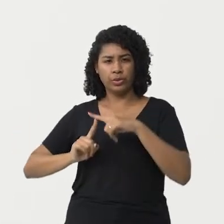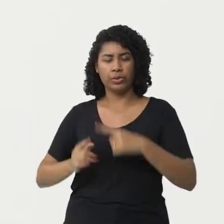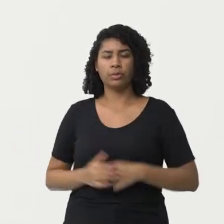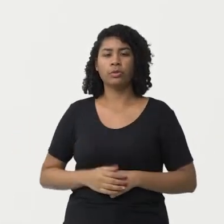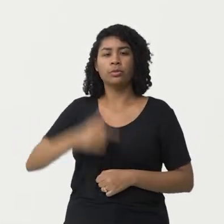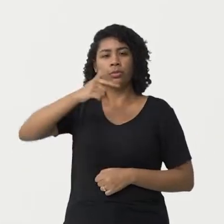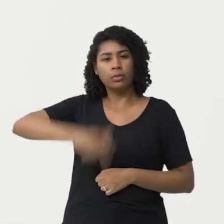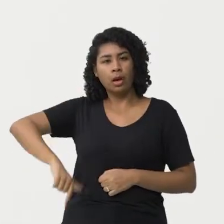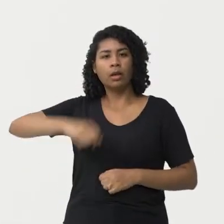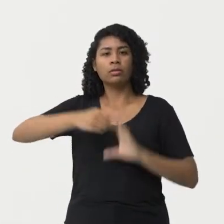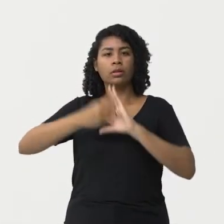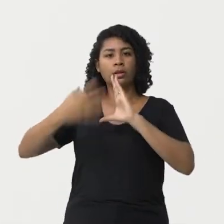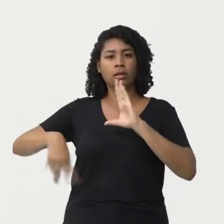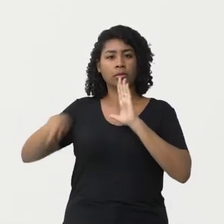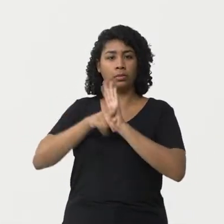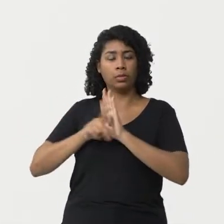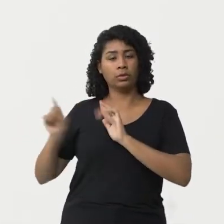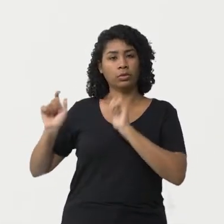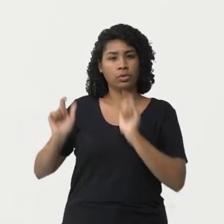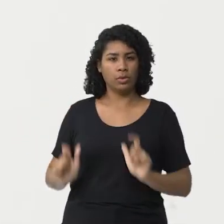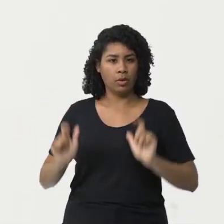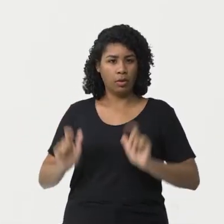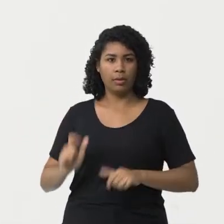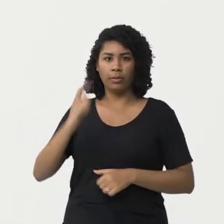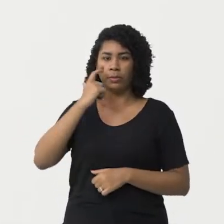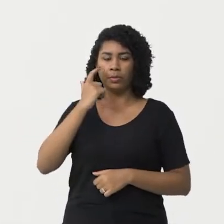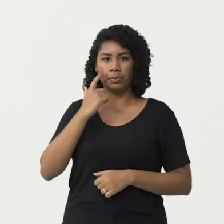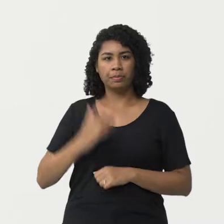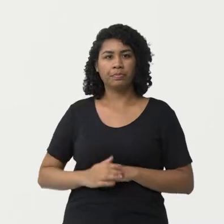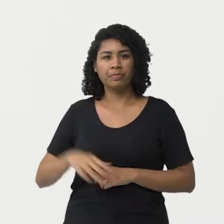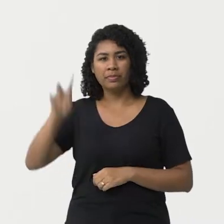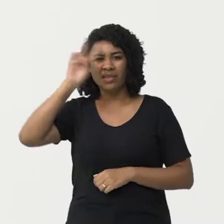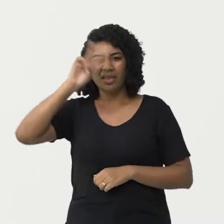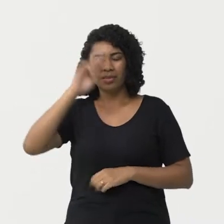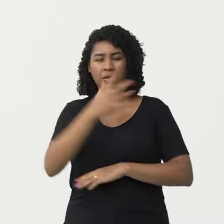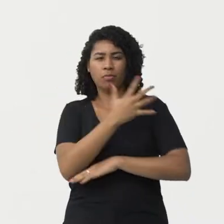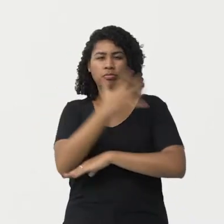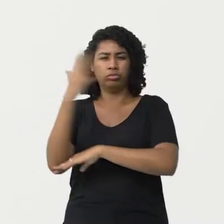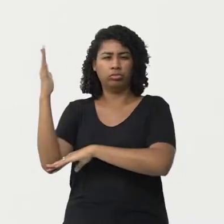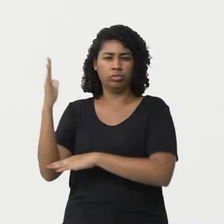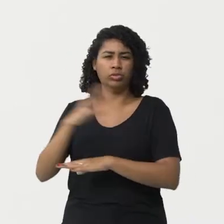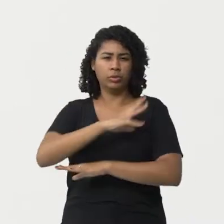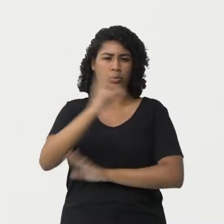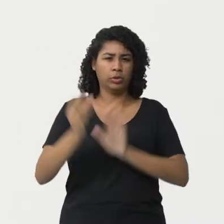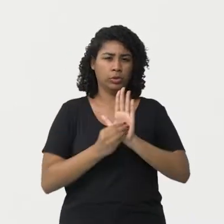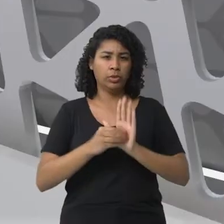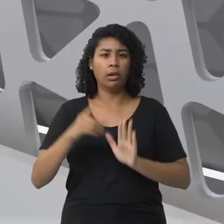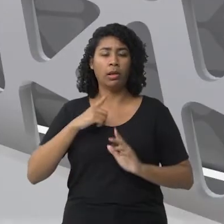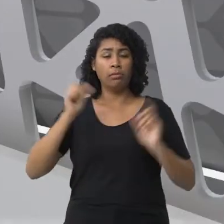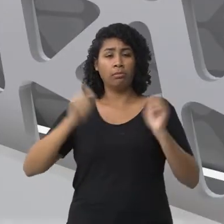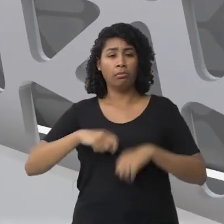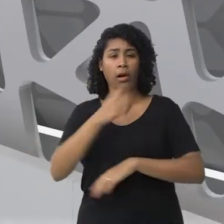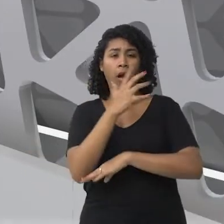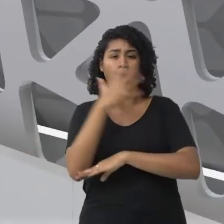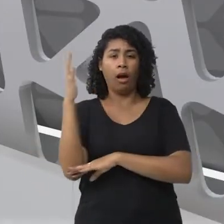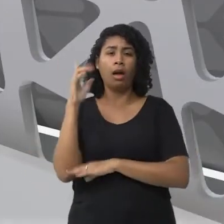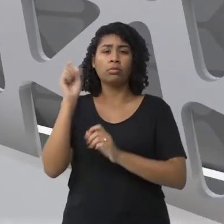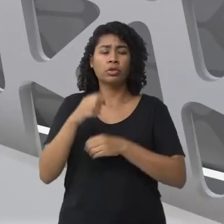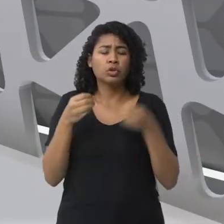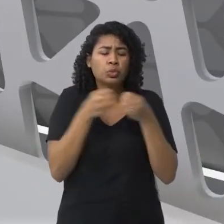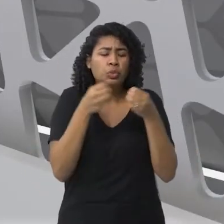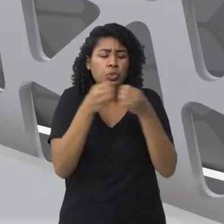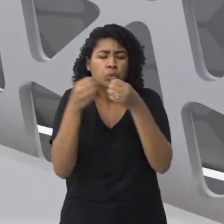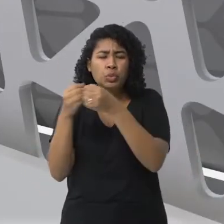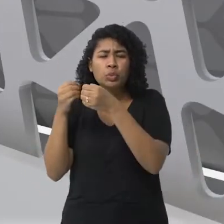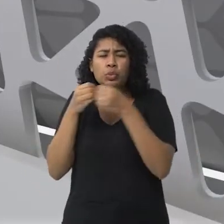que a gente pode chamar dessa vegetação: como é que a gente vê a floresta amazônica? Uma árvore praticamente do lado da outra, né, com as copas das